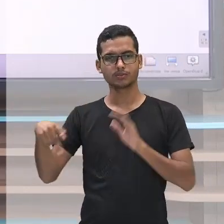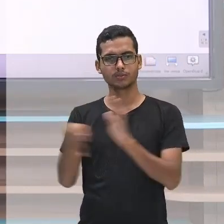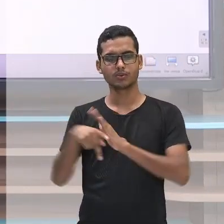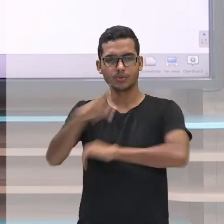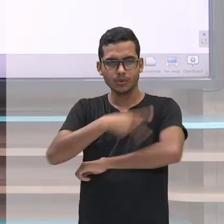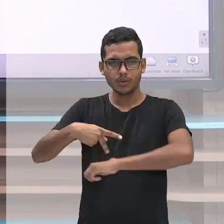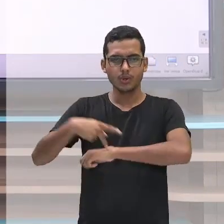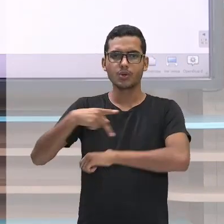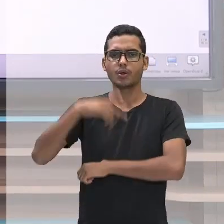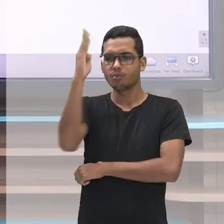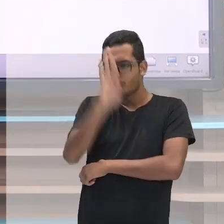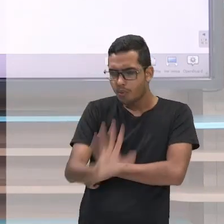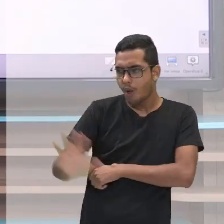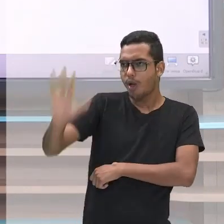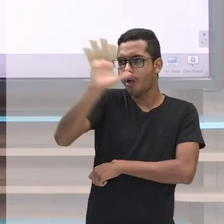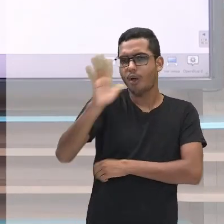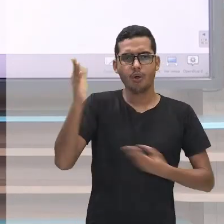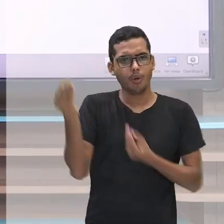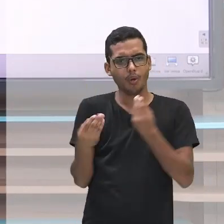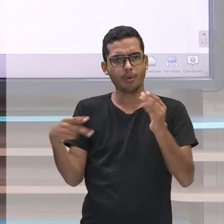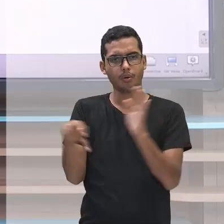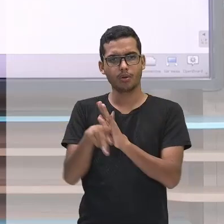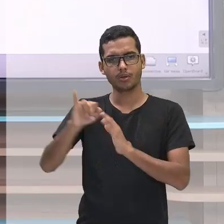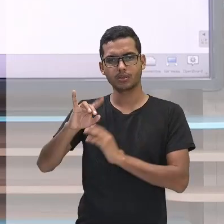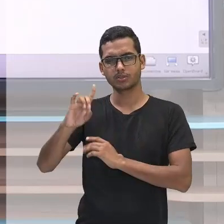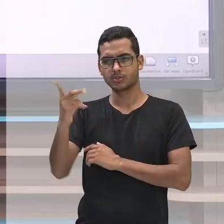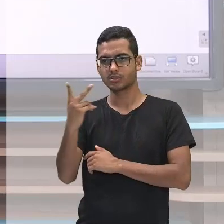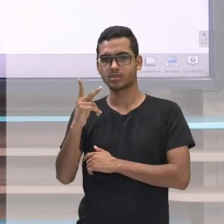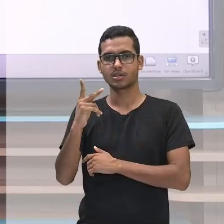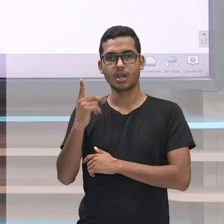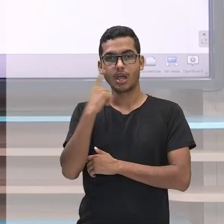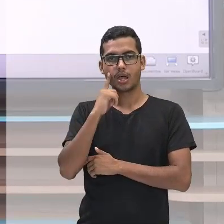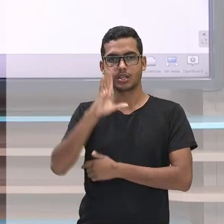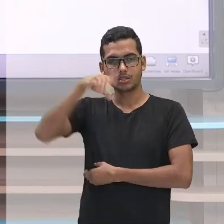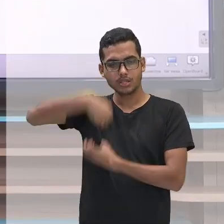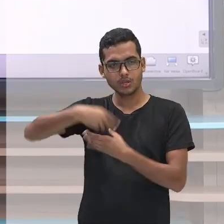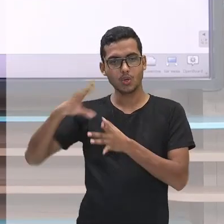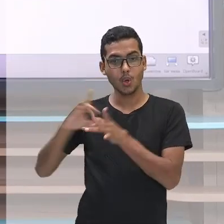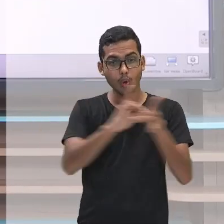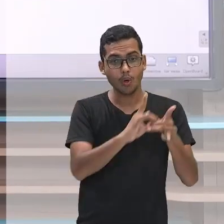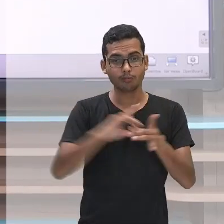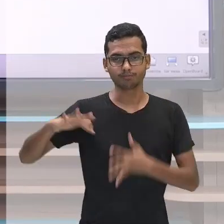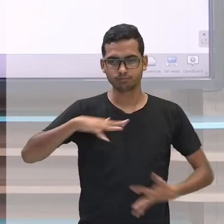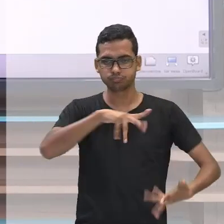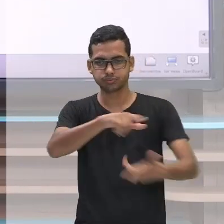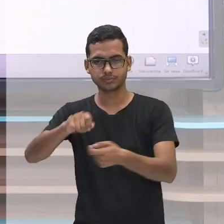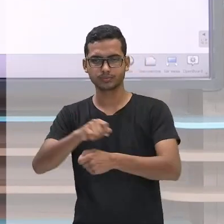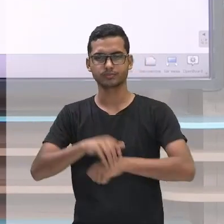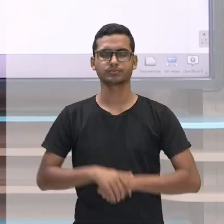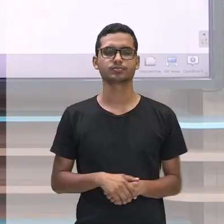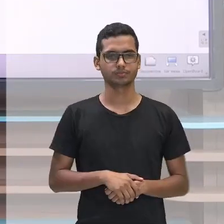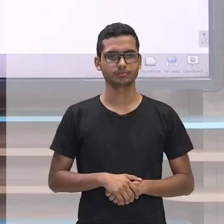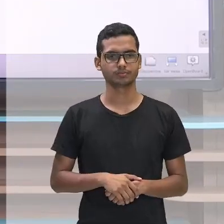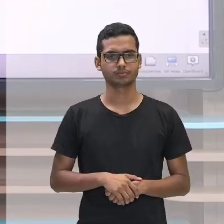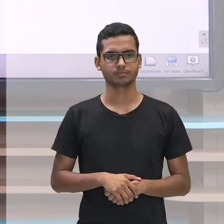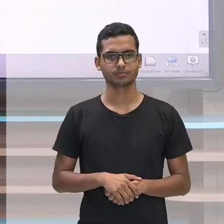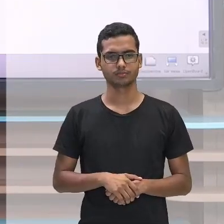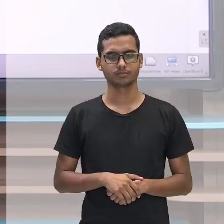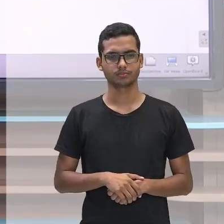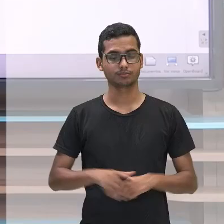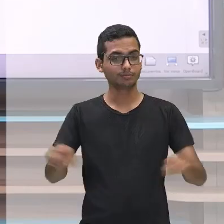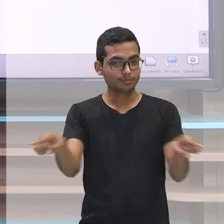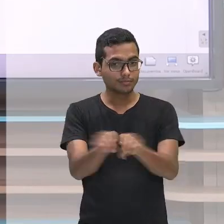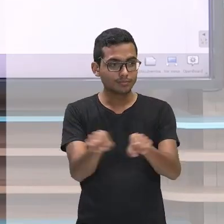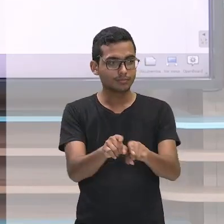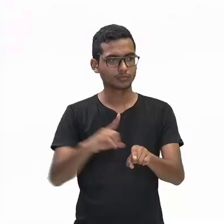né, com relação a como é que ele está ali no cenário internacional, né? Então a gente também faz essa análise. Além disso, nós